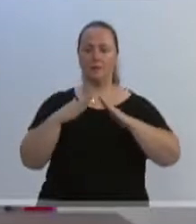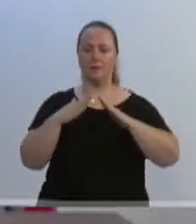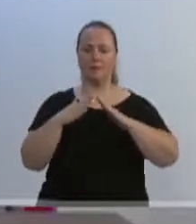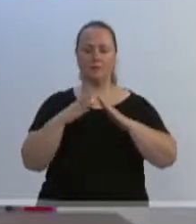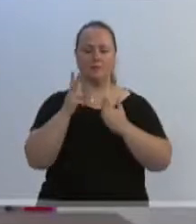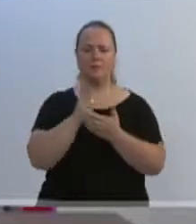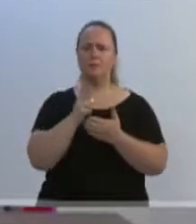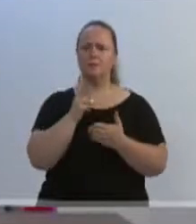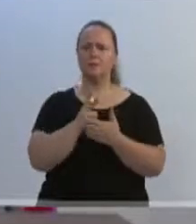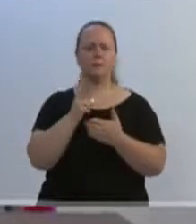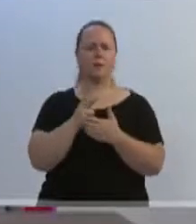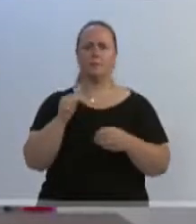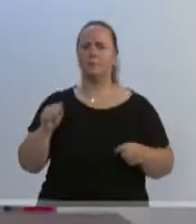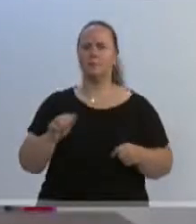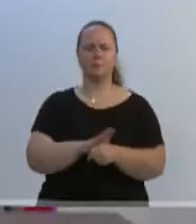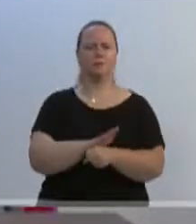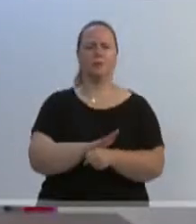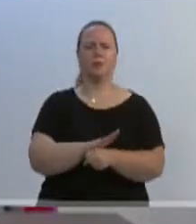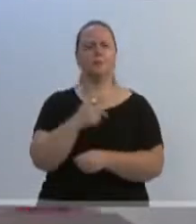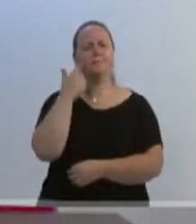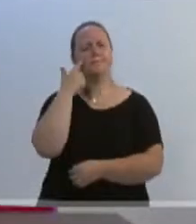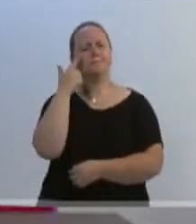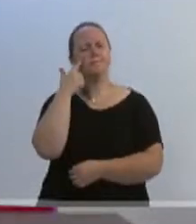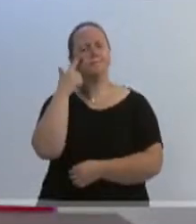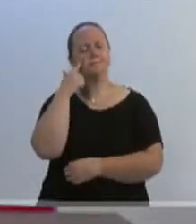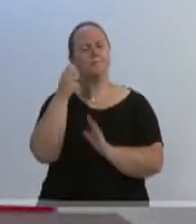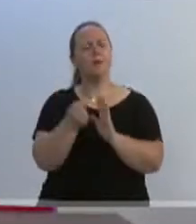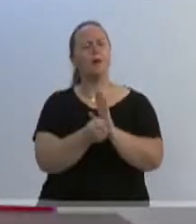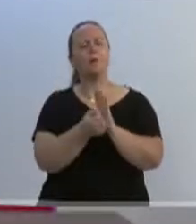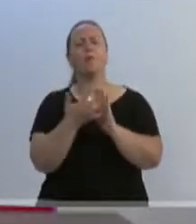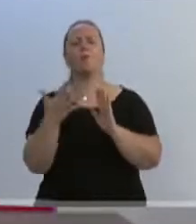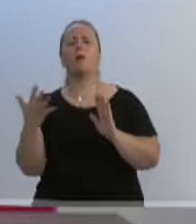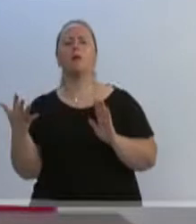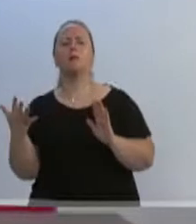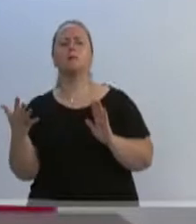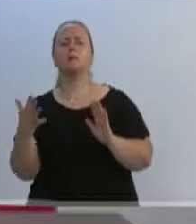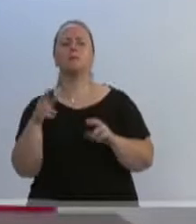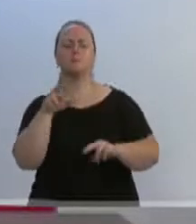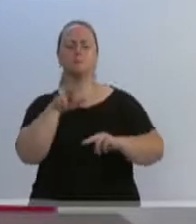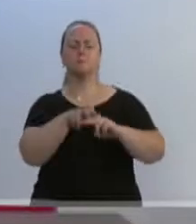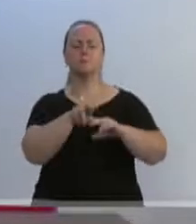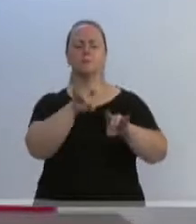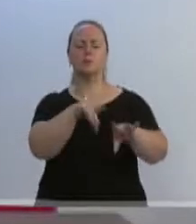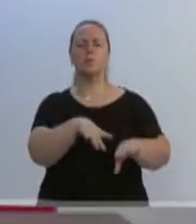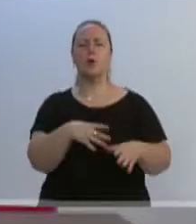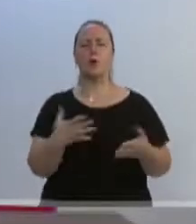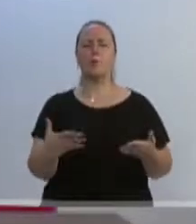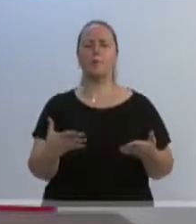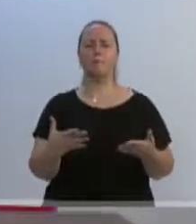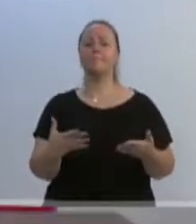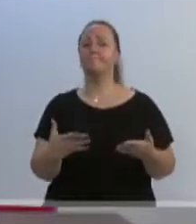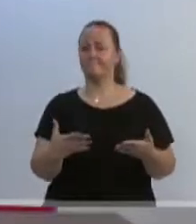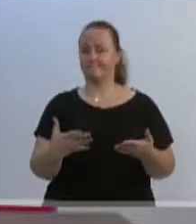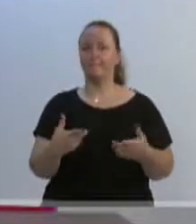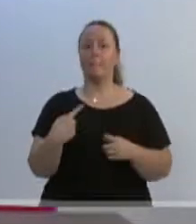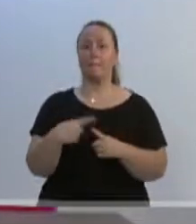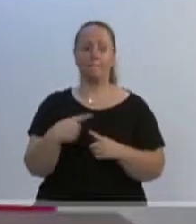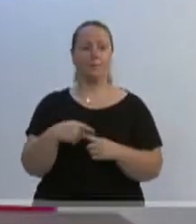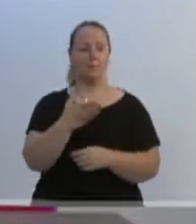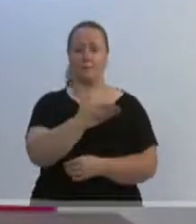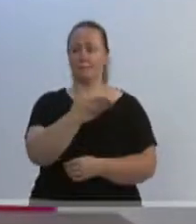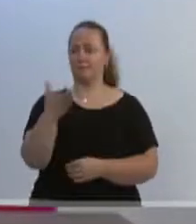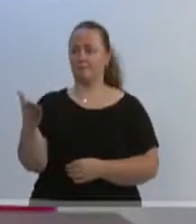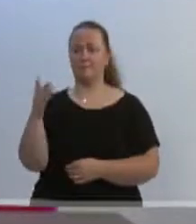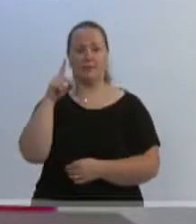quero filmar na próxima sessão e na outra a quantidade de cadeiras que sobrarão aqui e que, na verdade, todos deveriam estar aqui todos